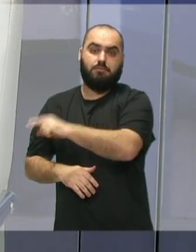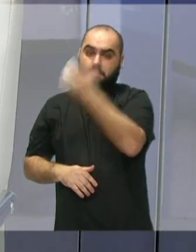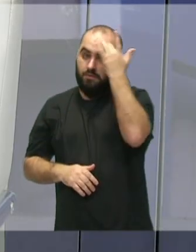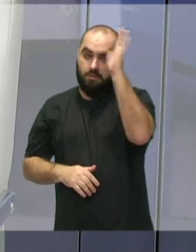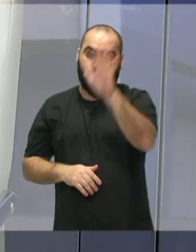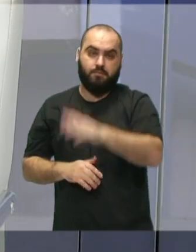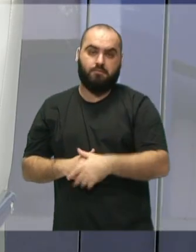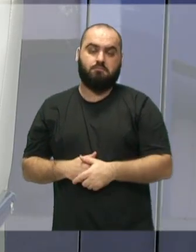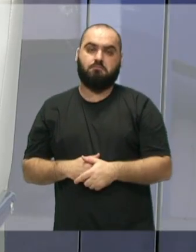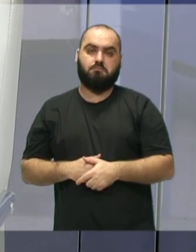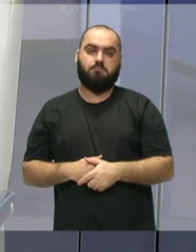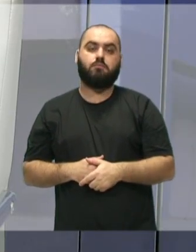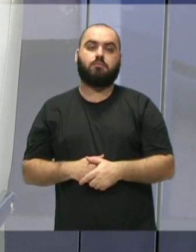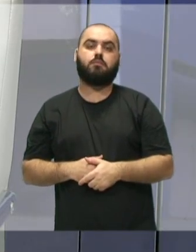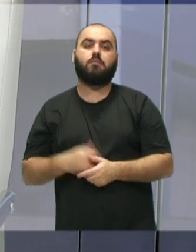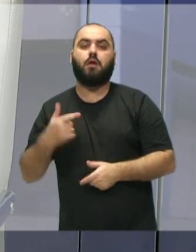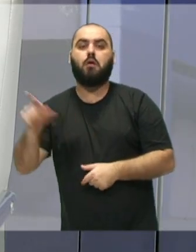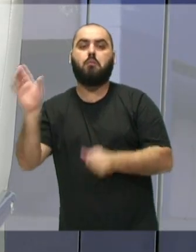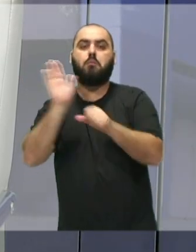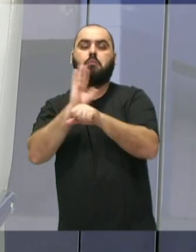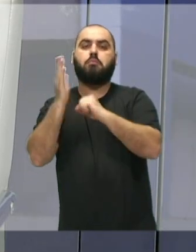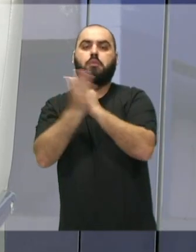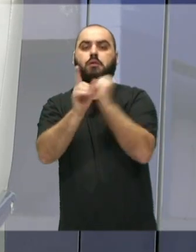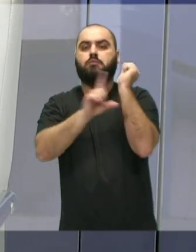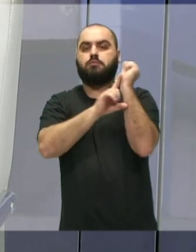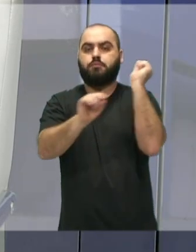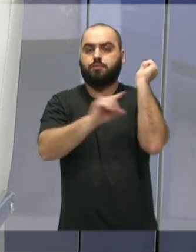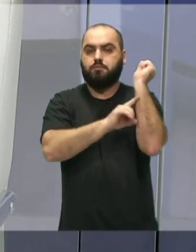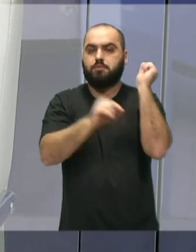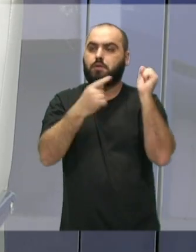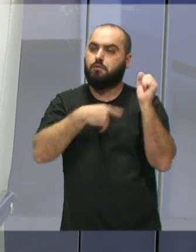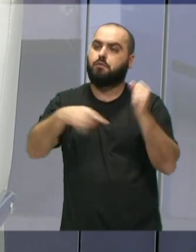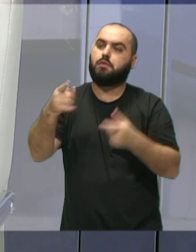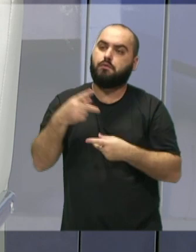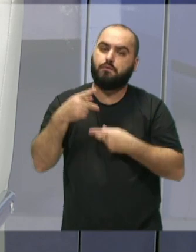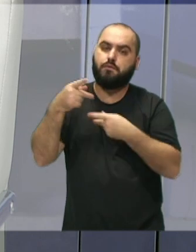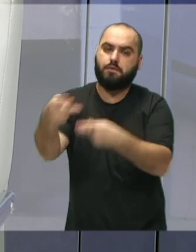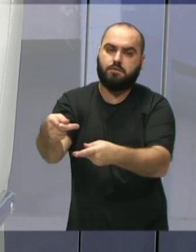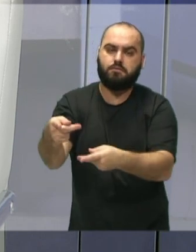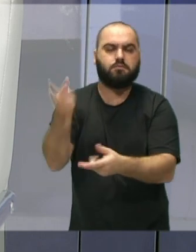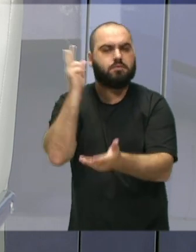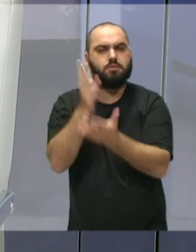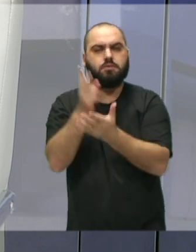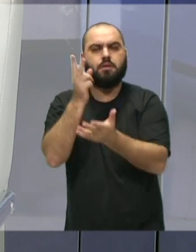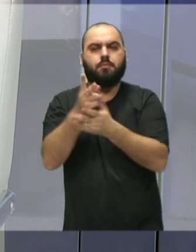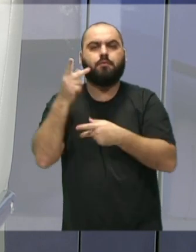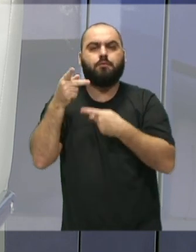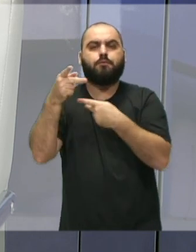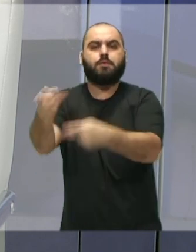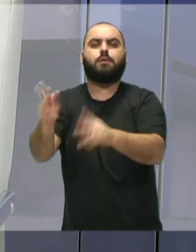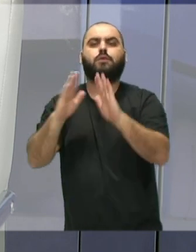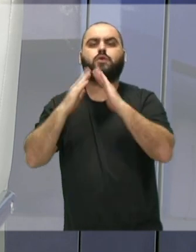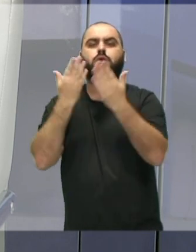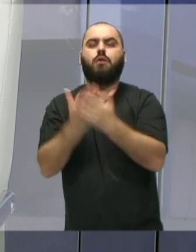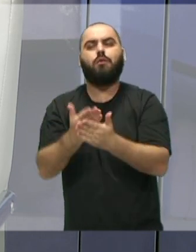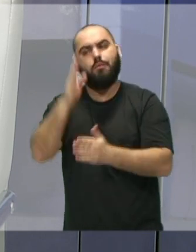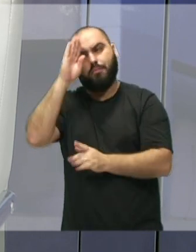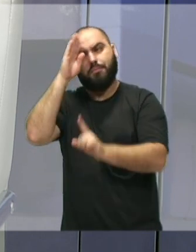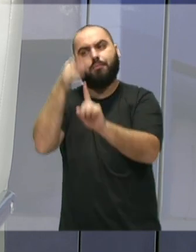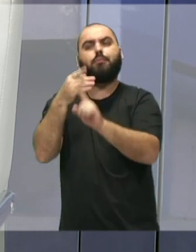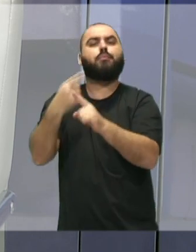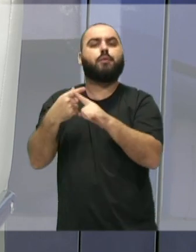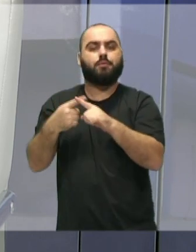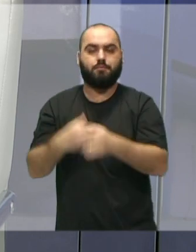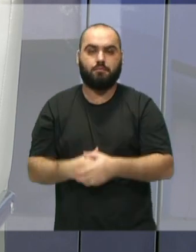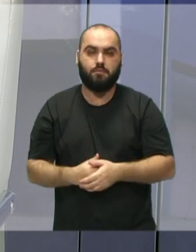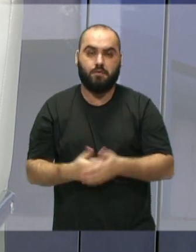sabia. Estava no bairro Espinheiros, fui fazer uma visita. Eu costumo fazer a visita nas escolas, principalmente quando eu